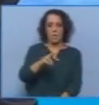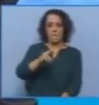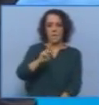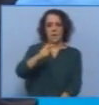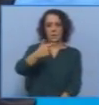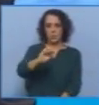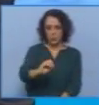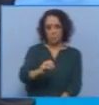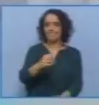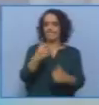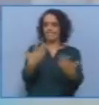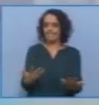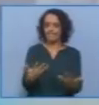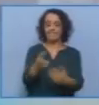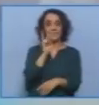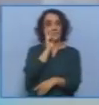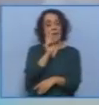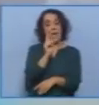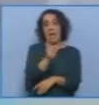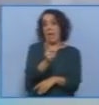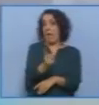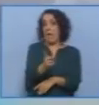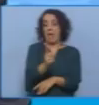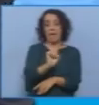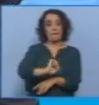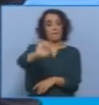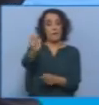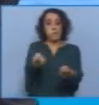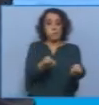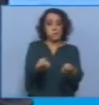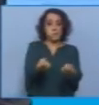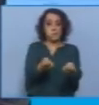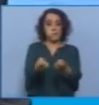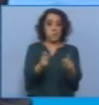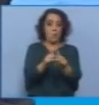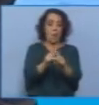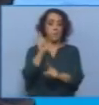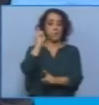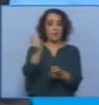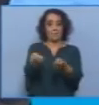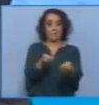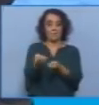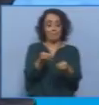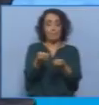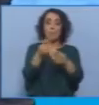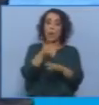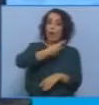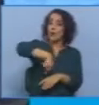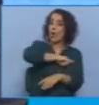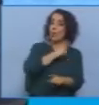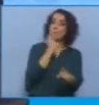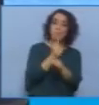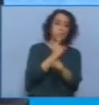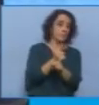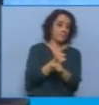estamos a ver que é assim que eles têm que governar, não apenas eles, mas nós em